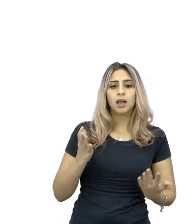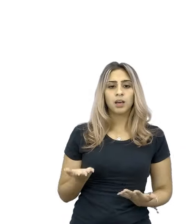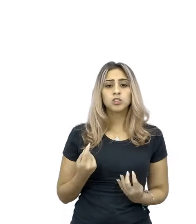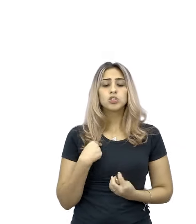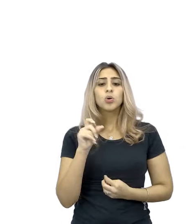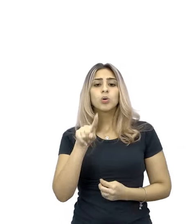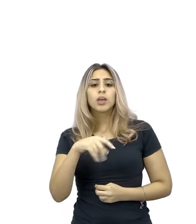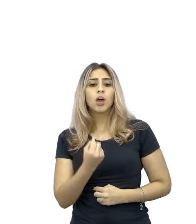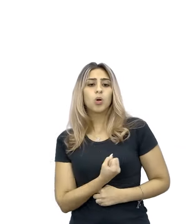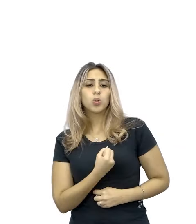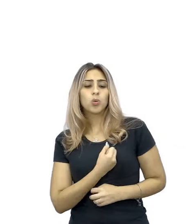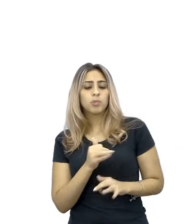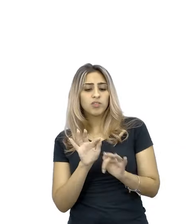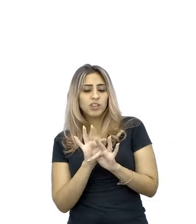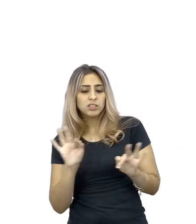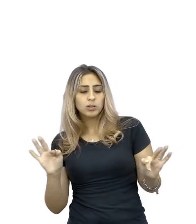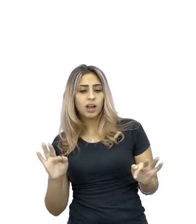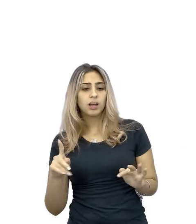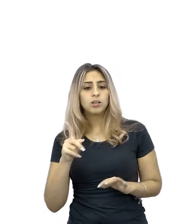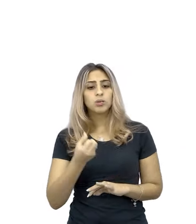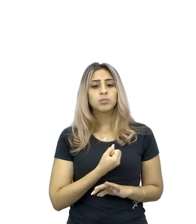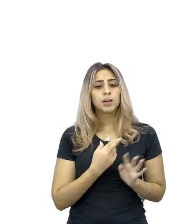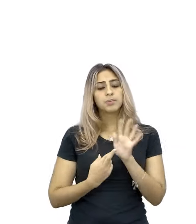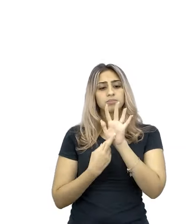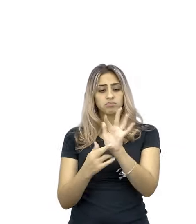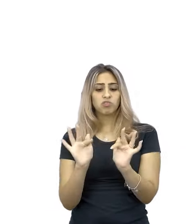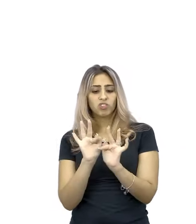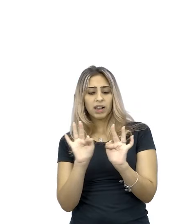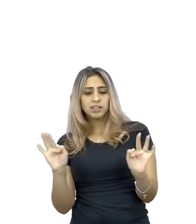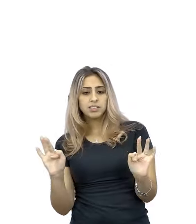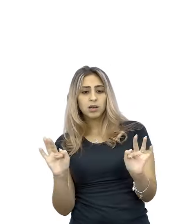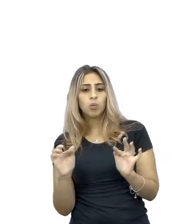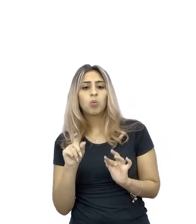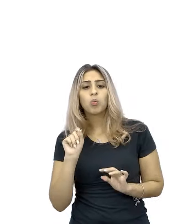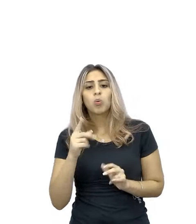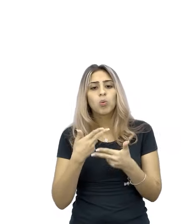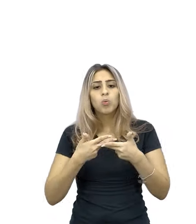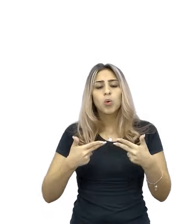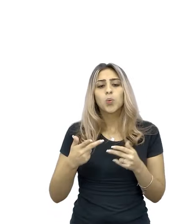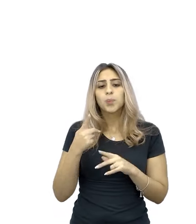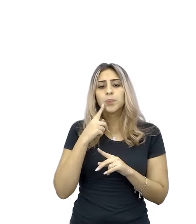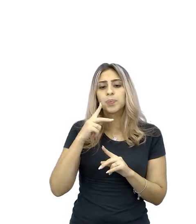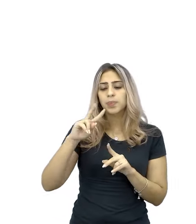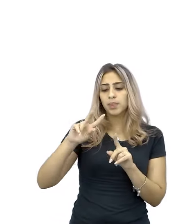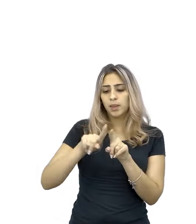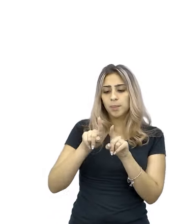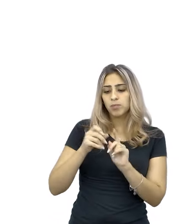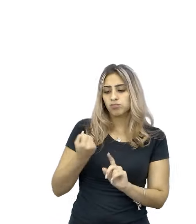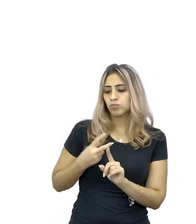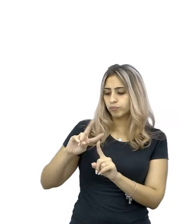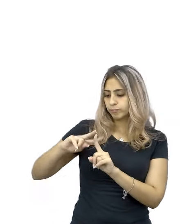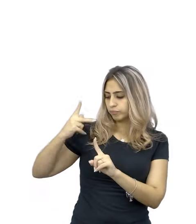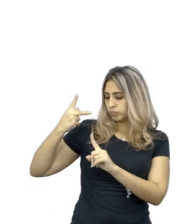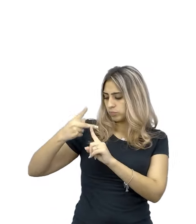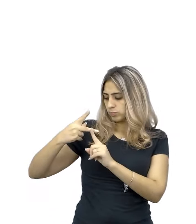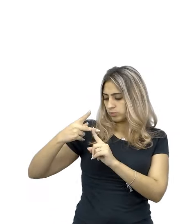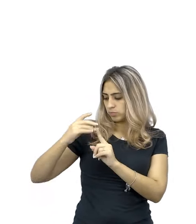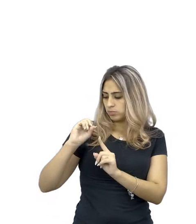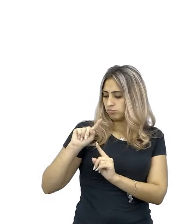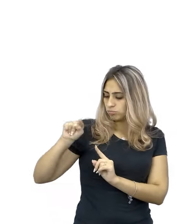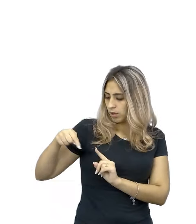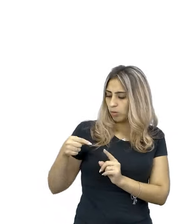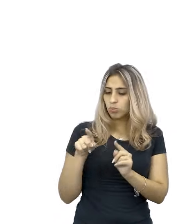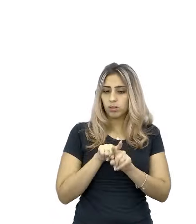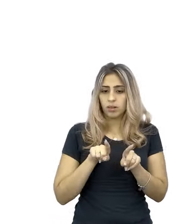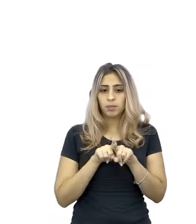que é um número fracionário ali para nós, uma representação fracionária, uma representação decimal, encontrar que algumas coisas do dia a dia,